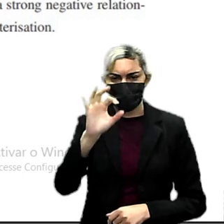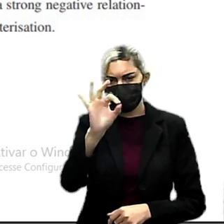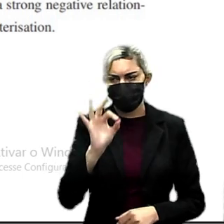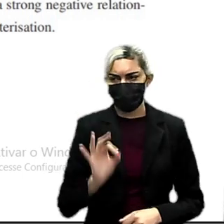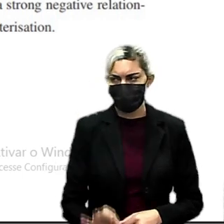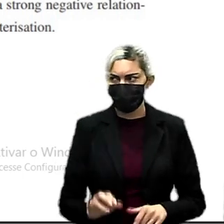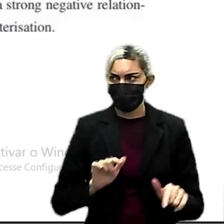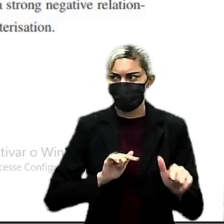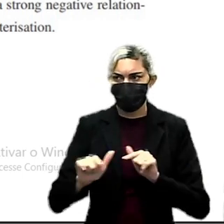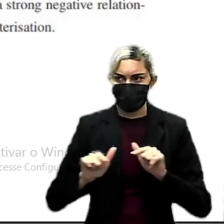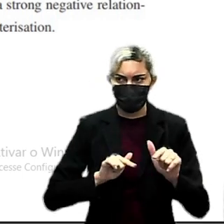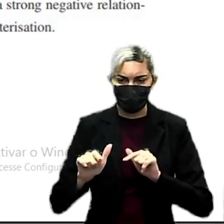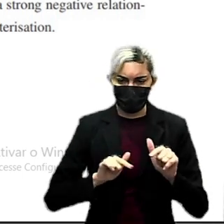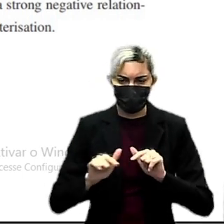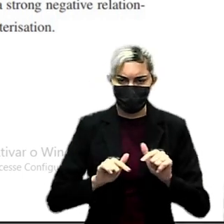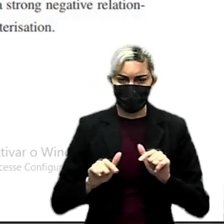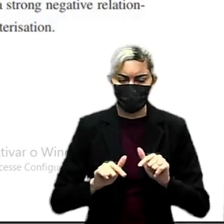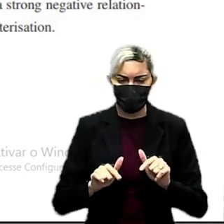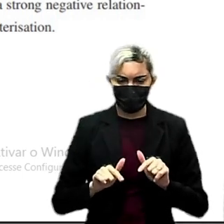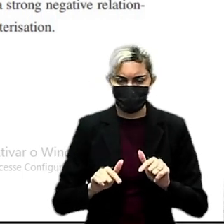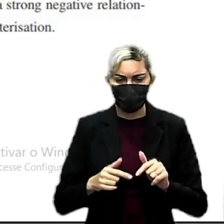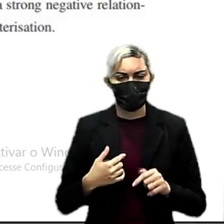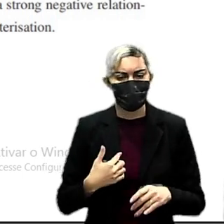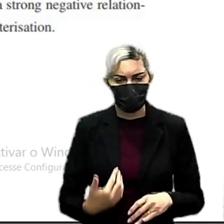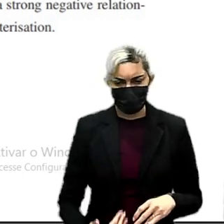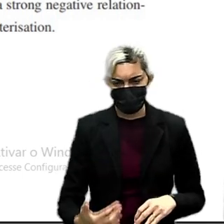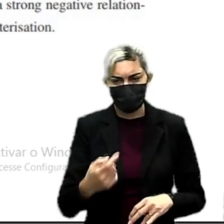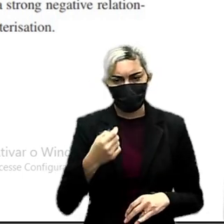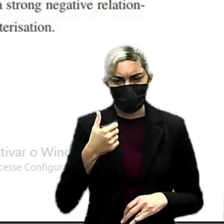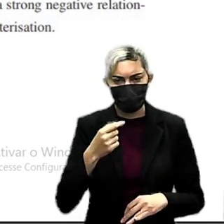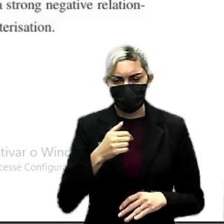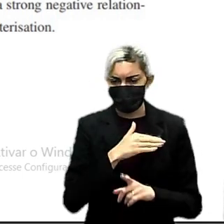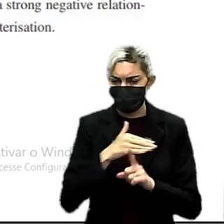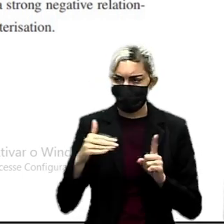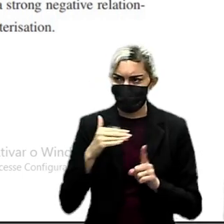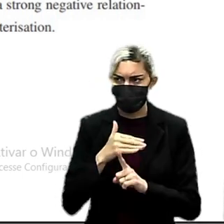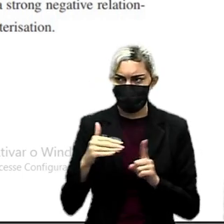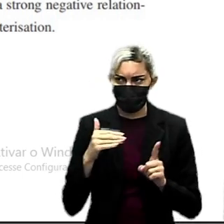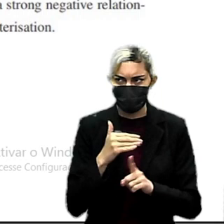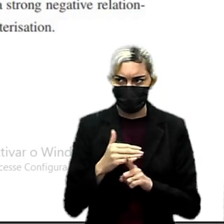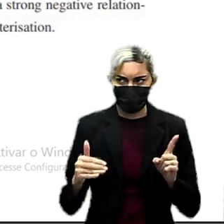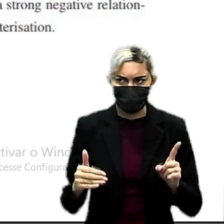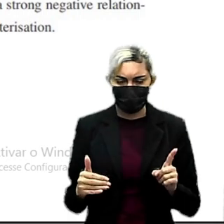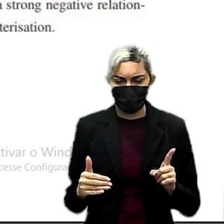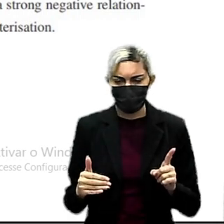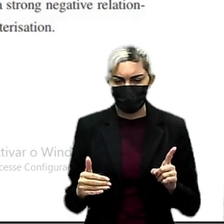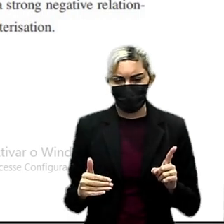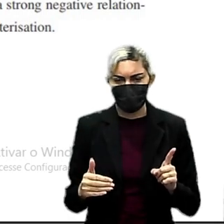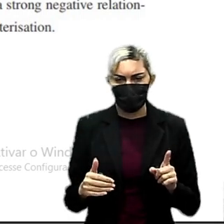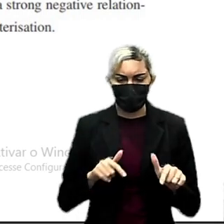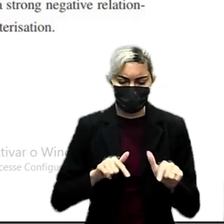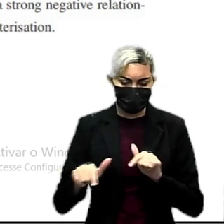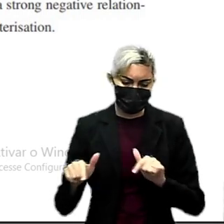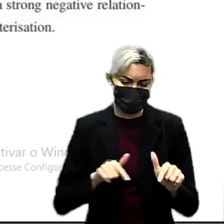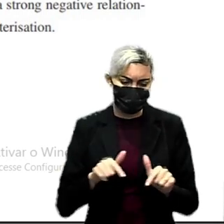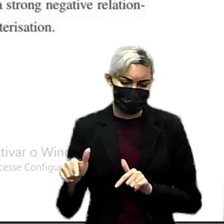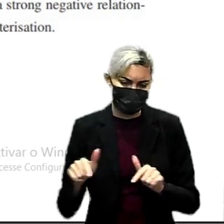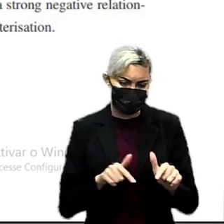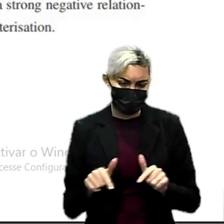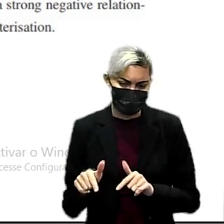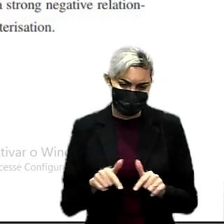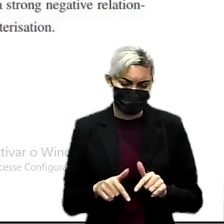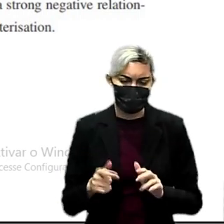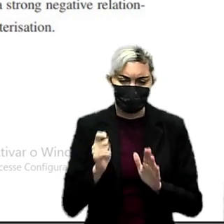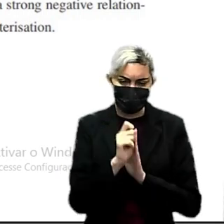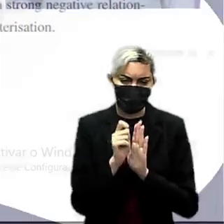dos empregos estão em risco. Praticamente quase que metade desses empregos, que a gente vai listar aí